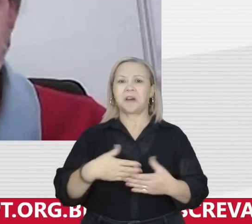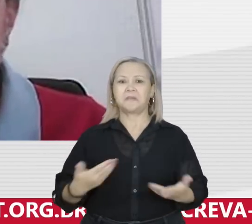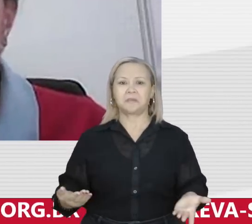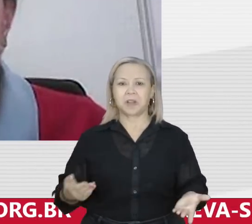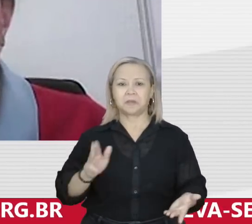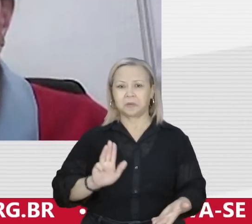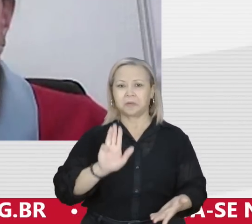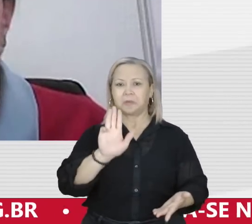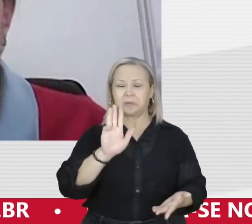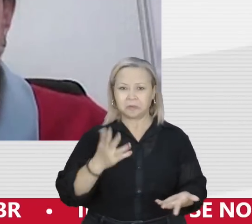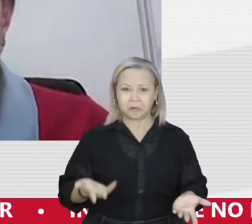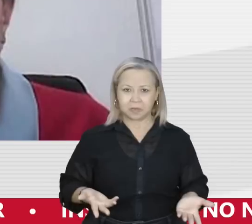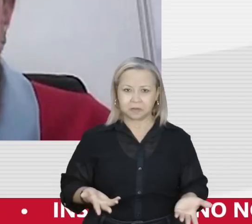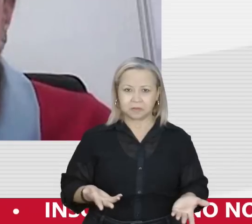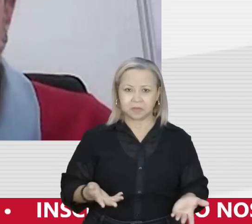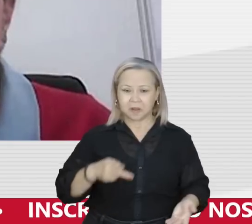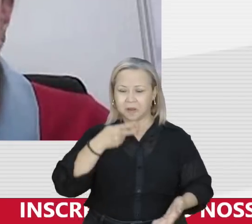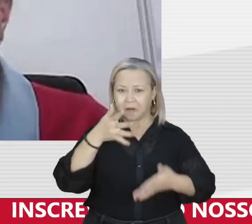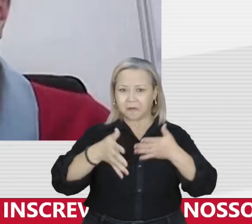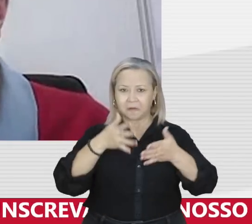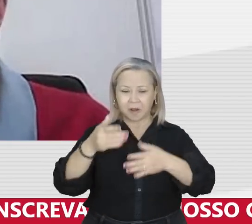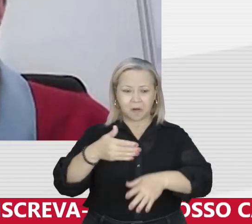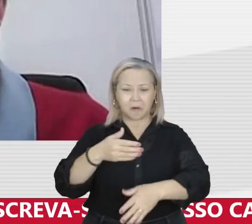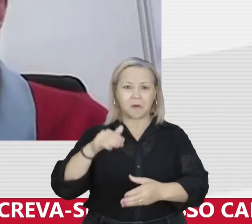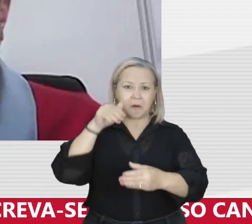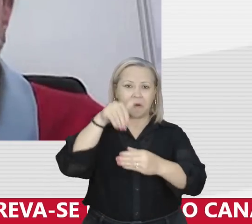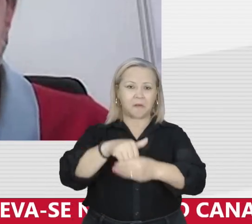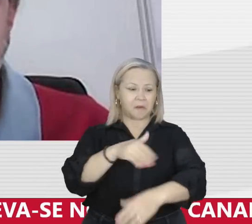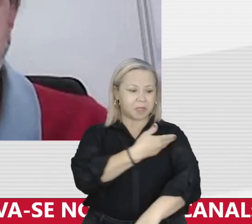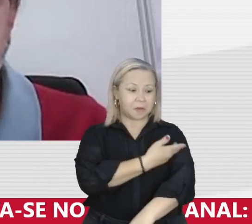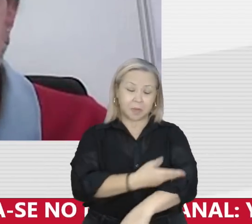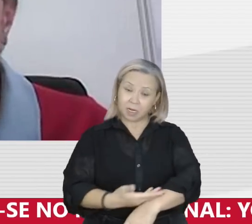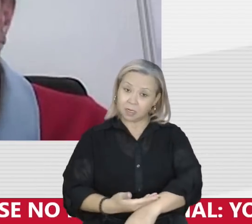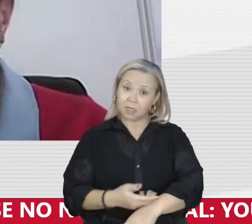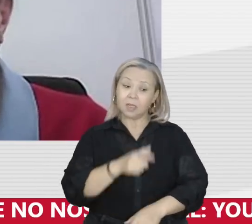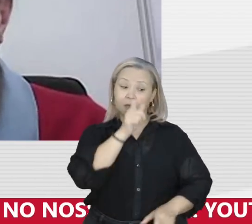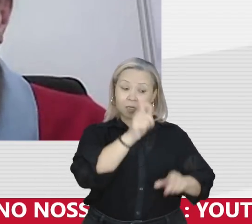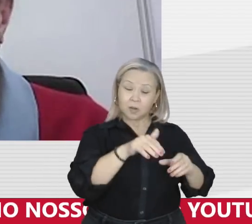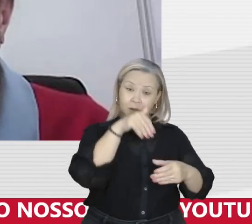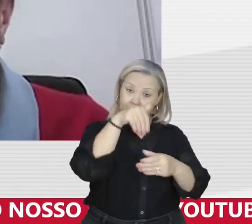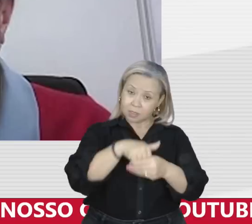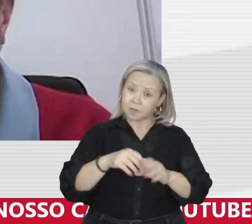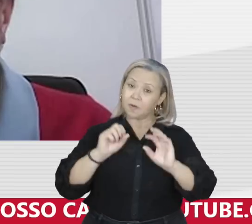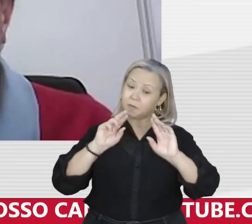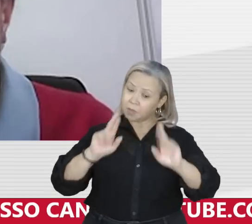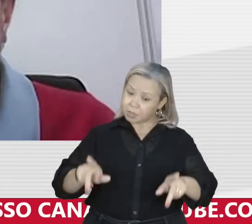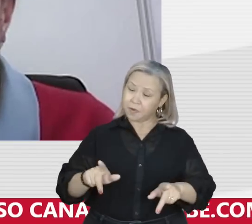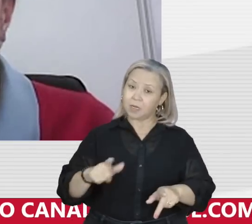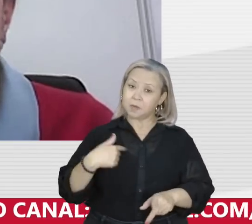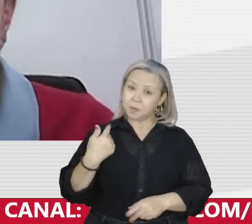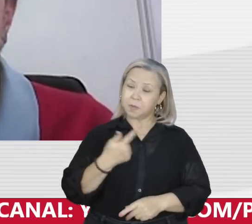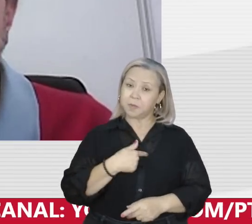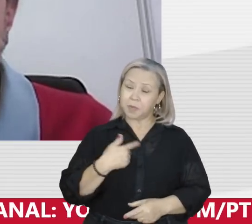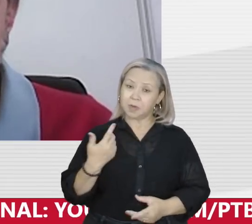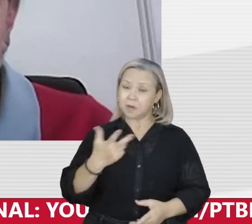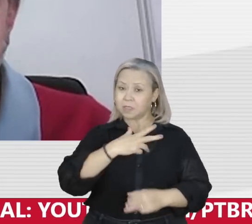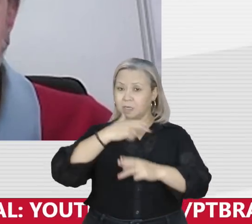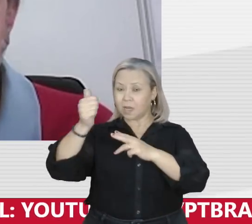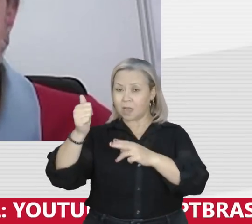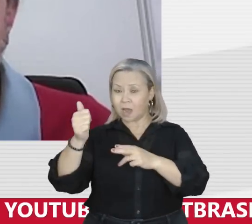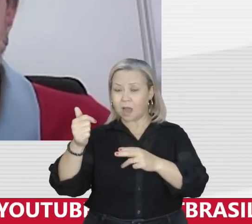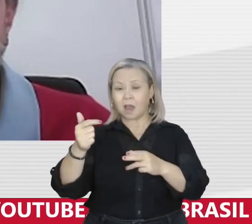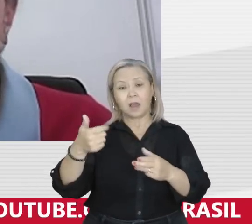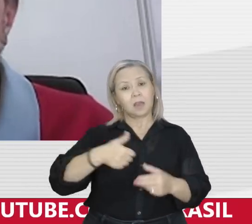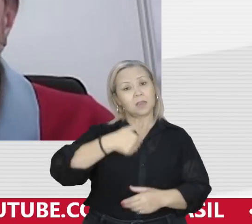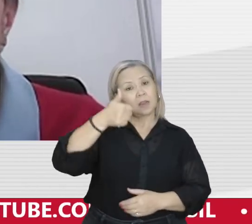nada, então vou votar em branco. Esses votos é que podem nos dar a diferença para ganhar no primeiro turno, ou que serão fundamentais